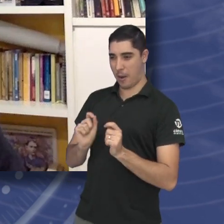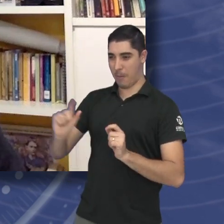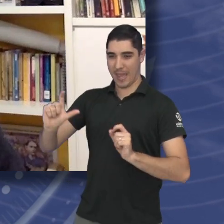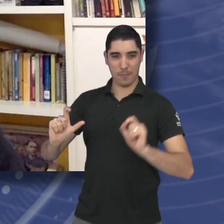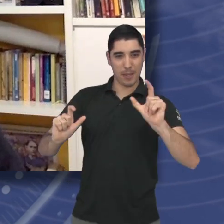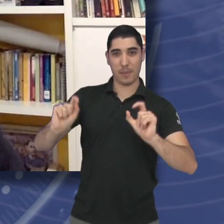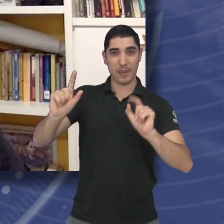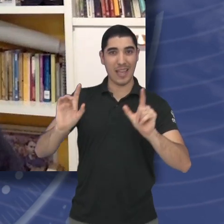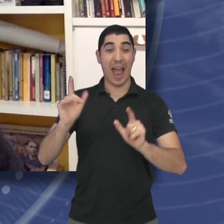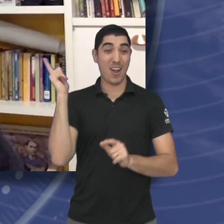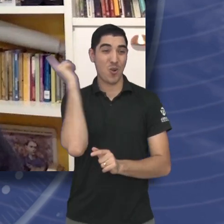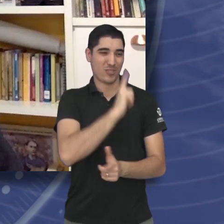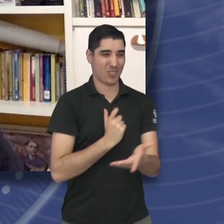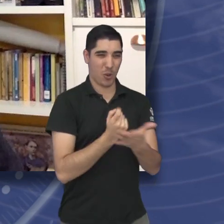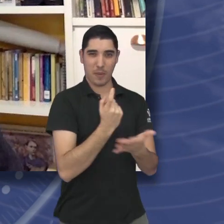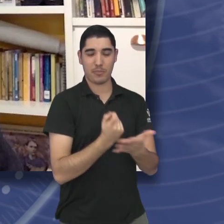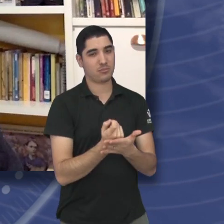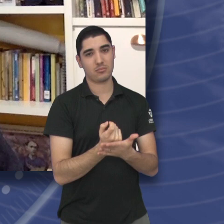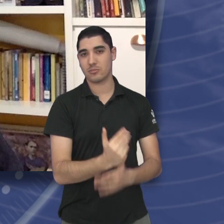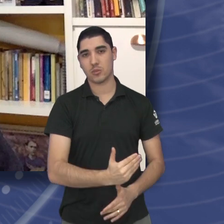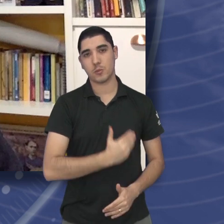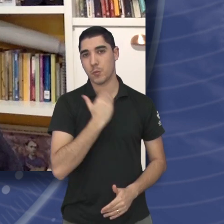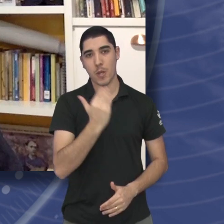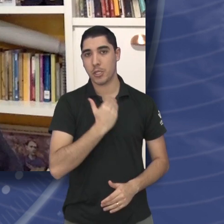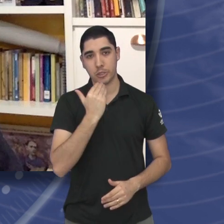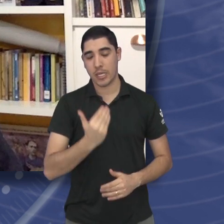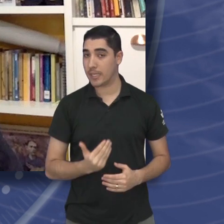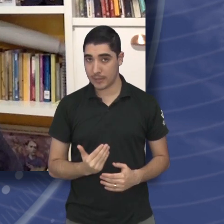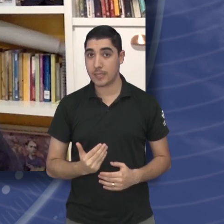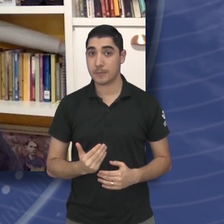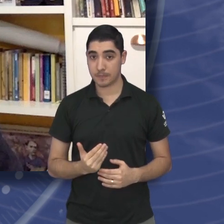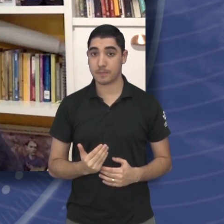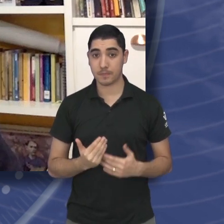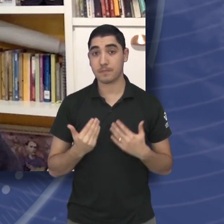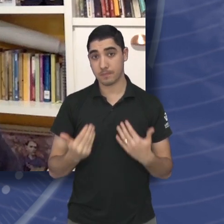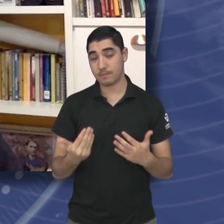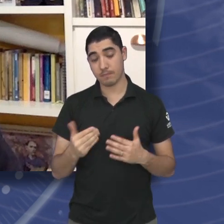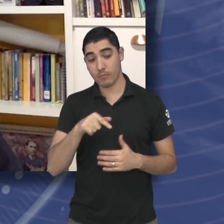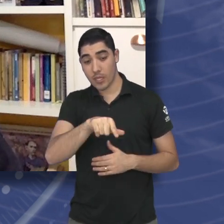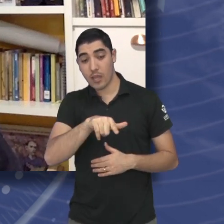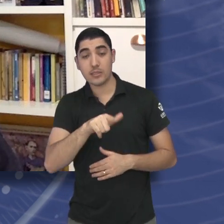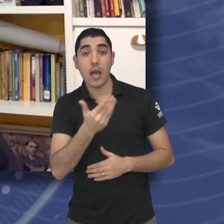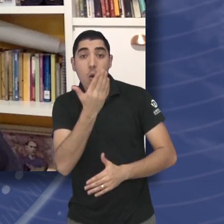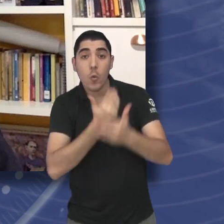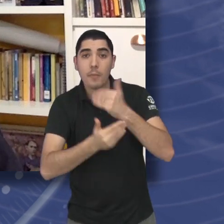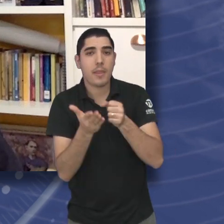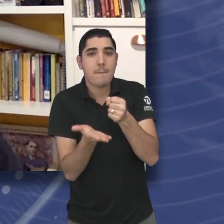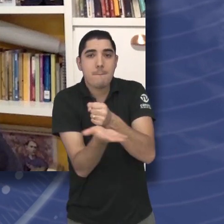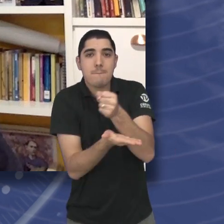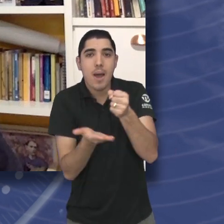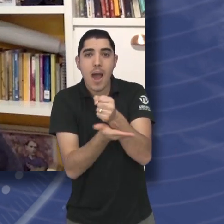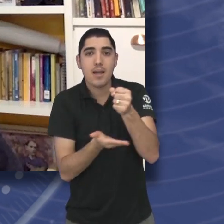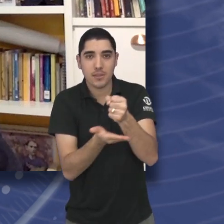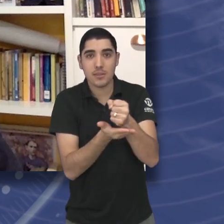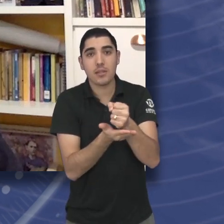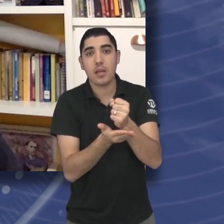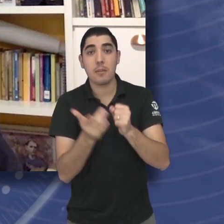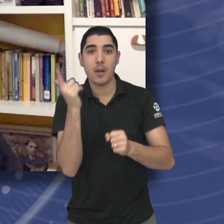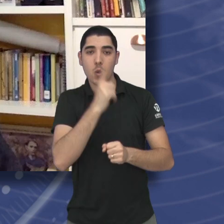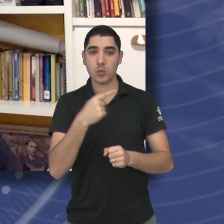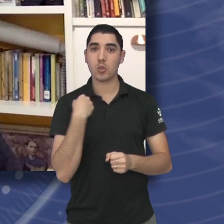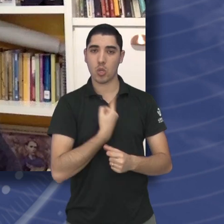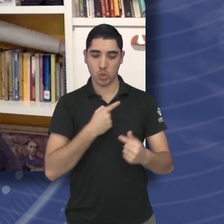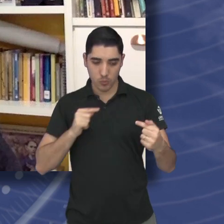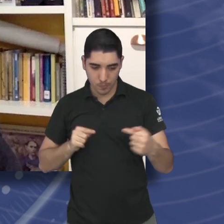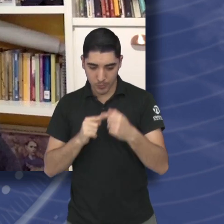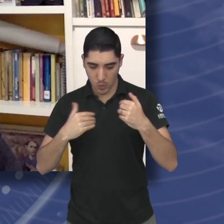a gente consiga o acesso aos melhores alimentos ou aos alimentos minimamente necessários para suprir as necessidades não só calóricas,